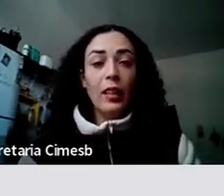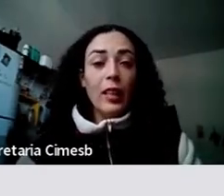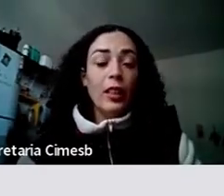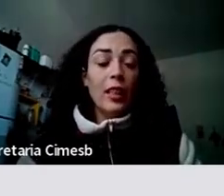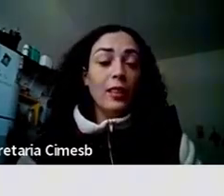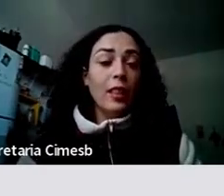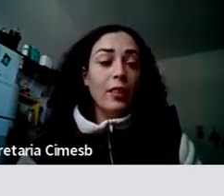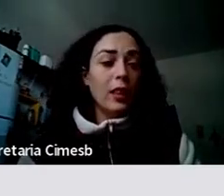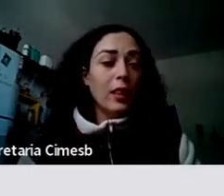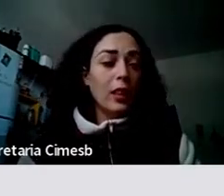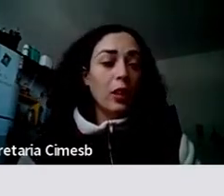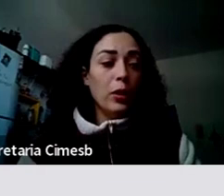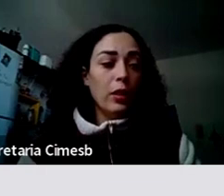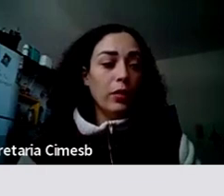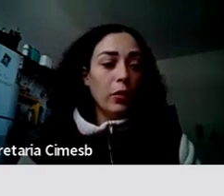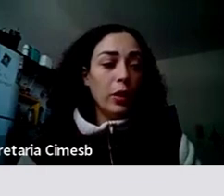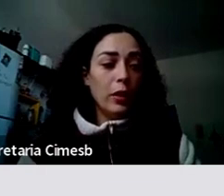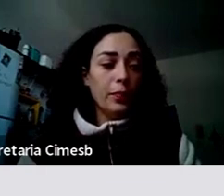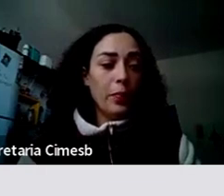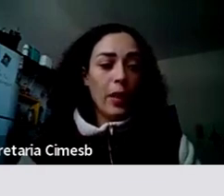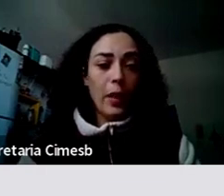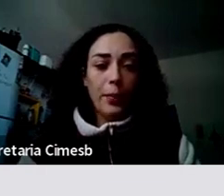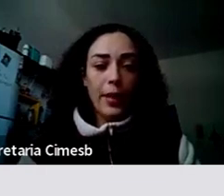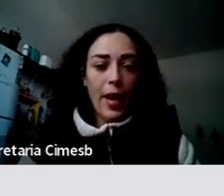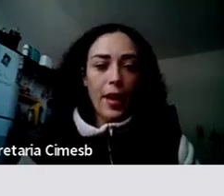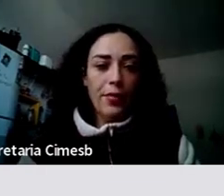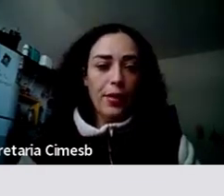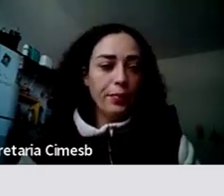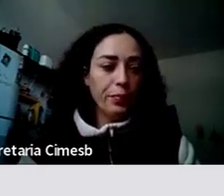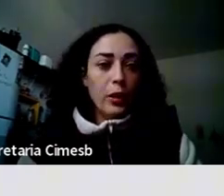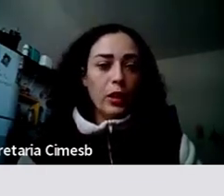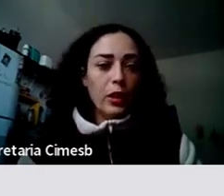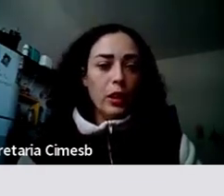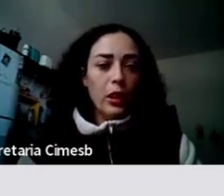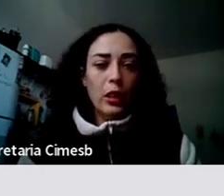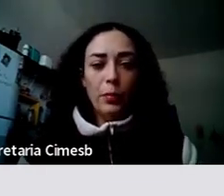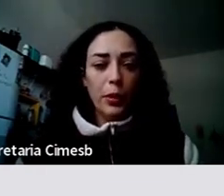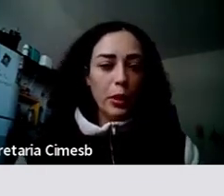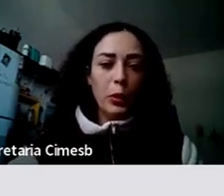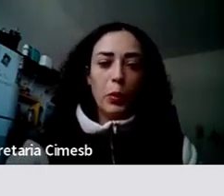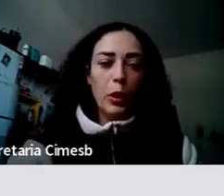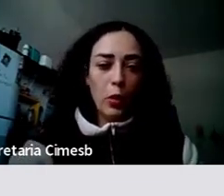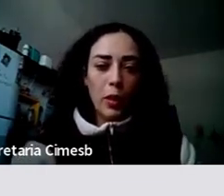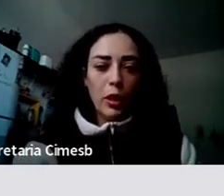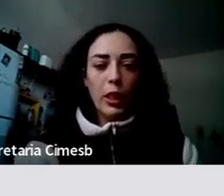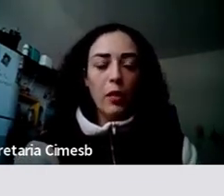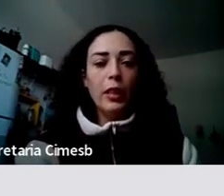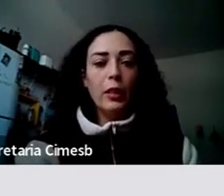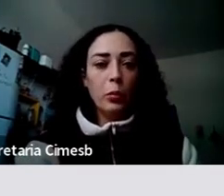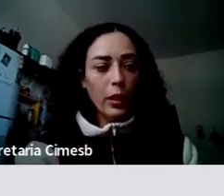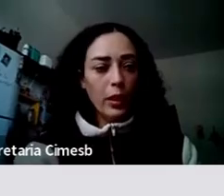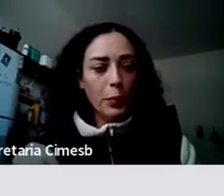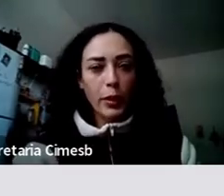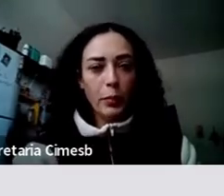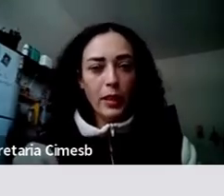na arte. Esse livro aqui está disponível em PDF, para depois a gente pode compartilhar